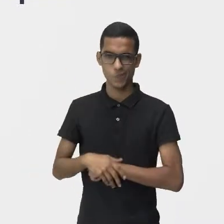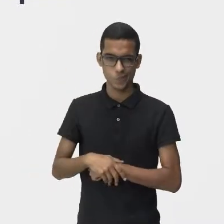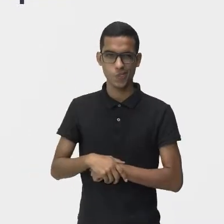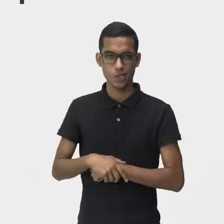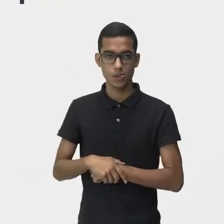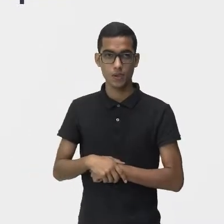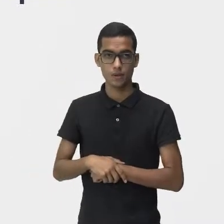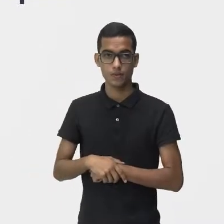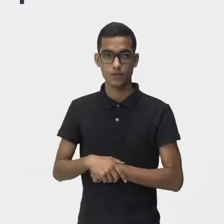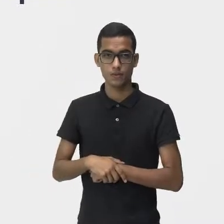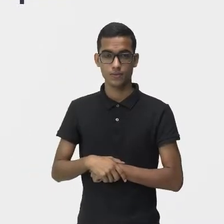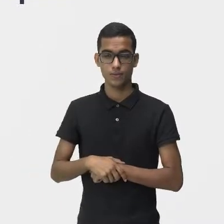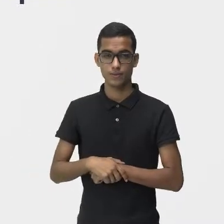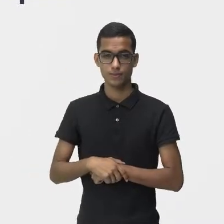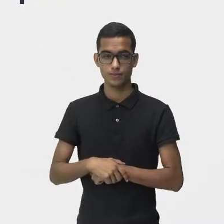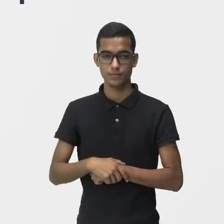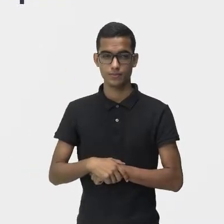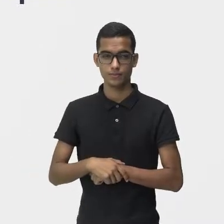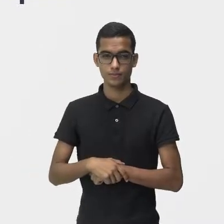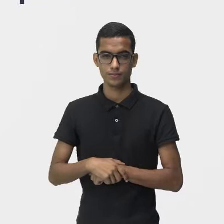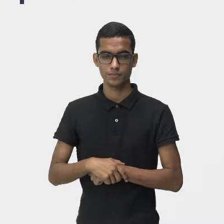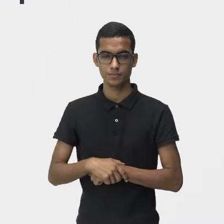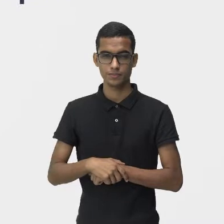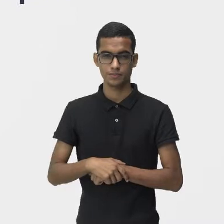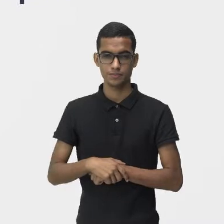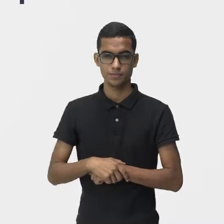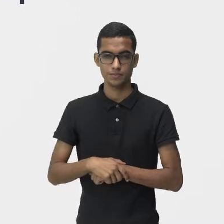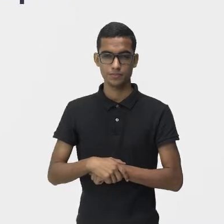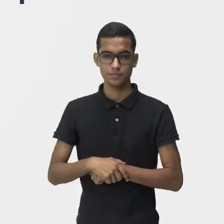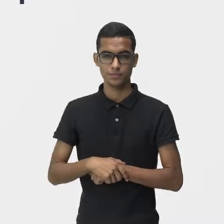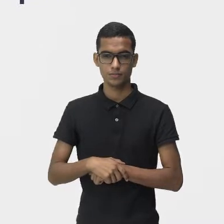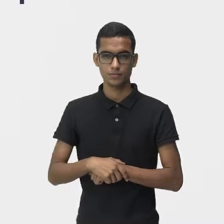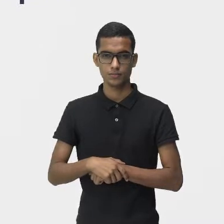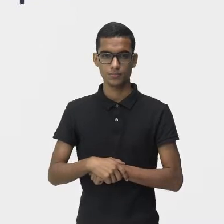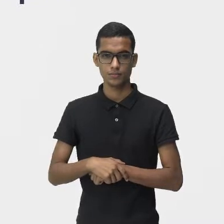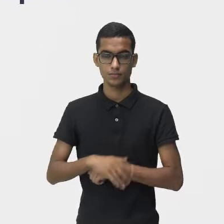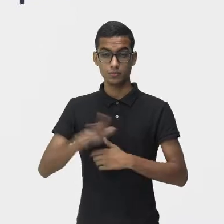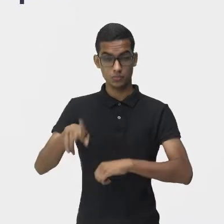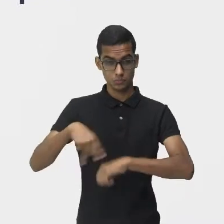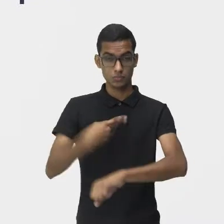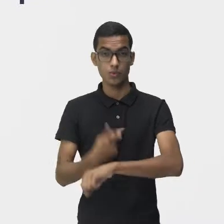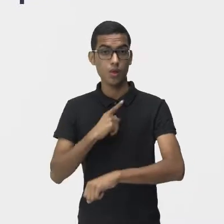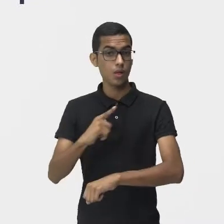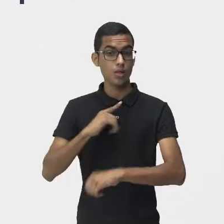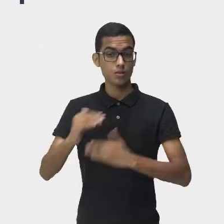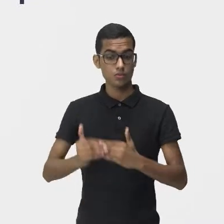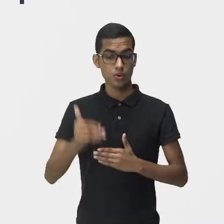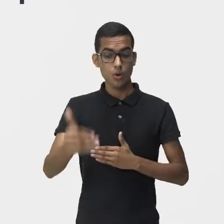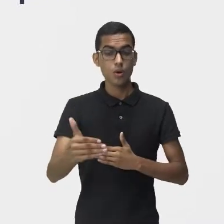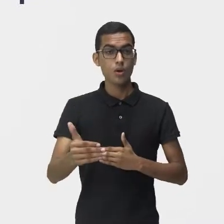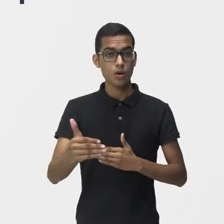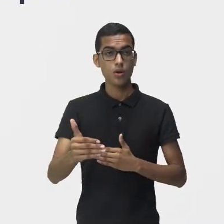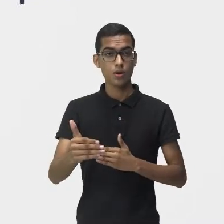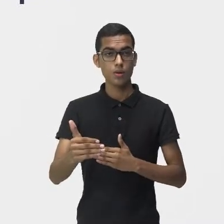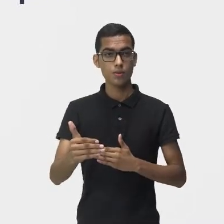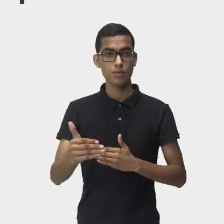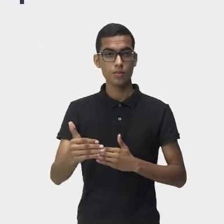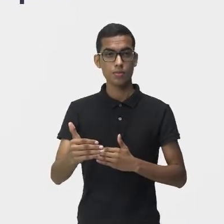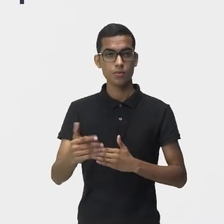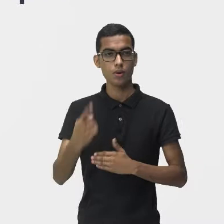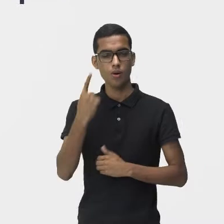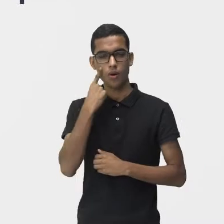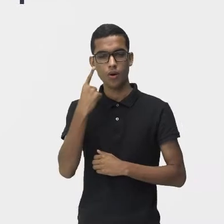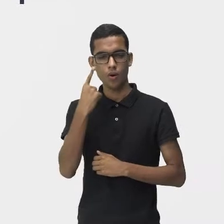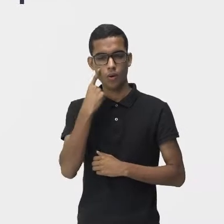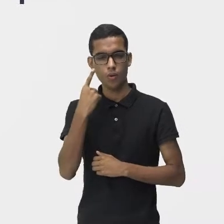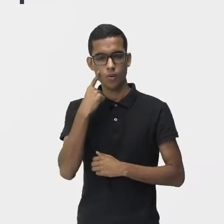favorecer a alta burguesia daquele período. Logo após, nós vamos ver o monarca